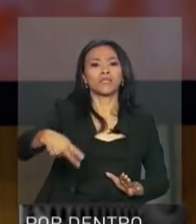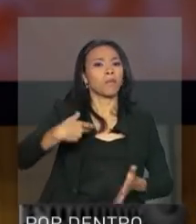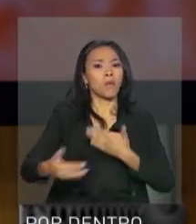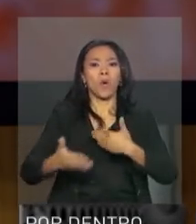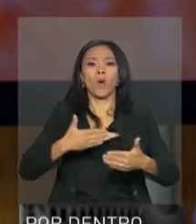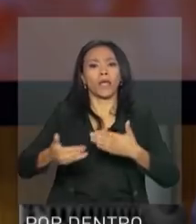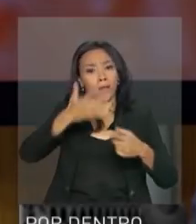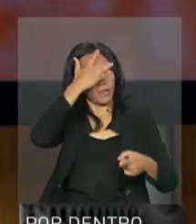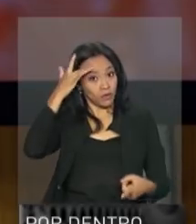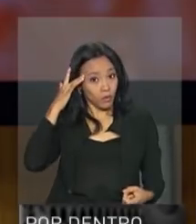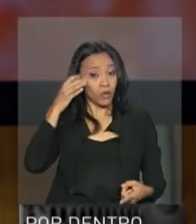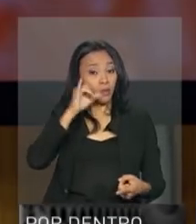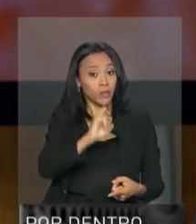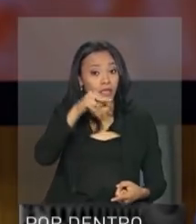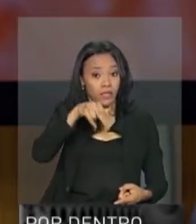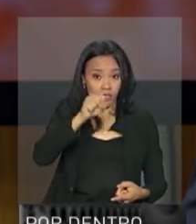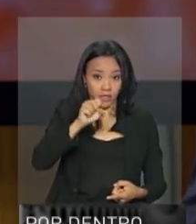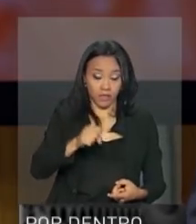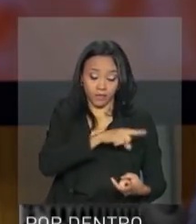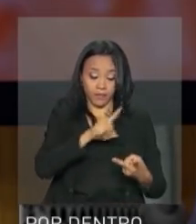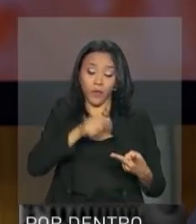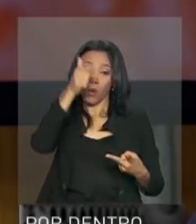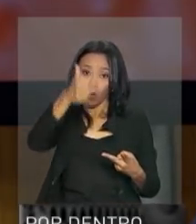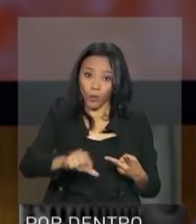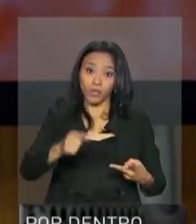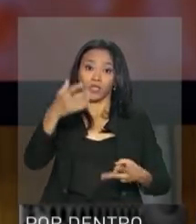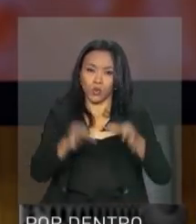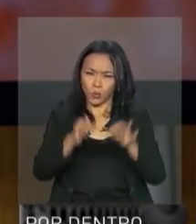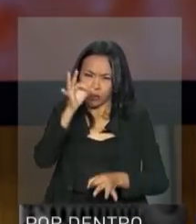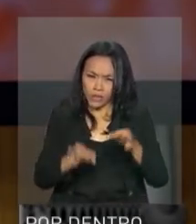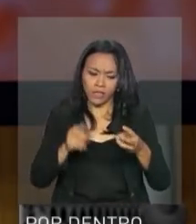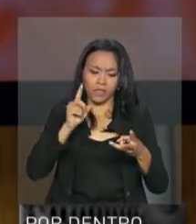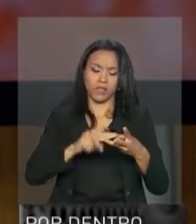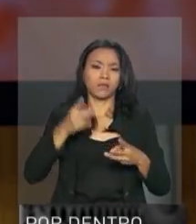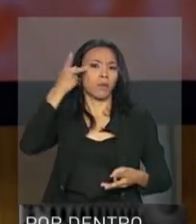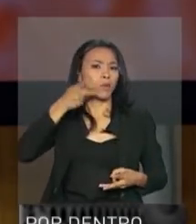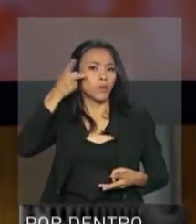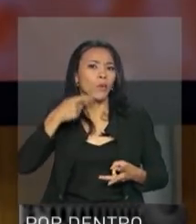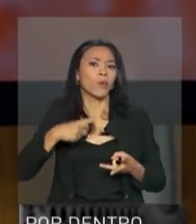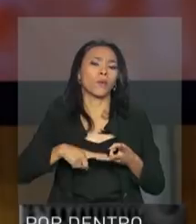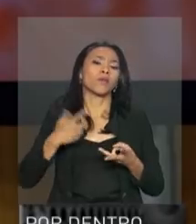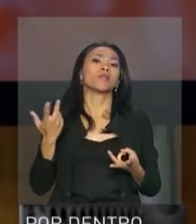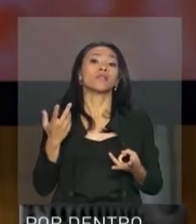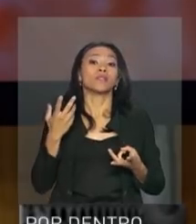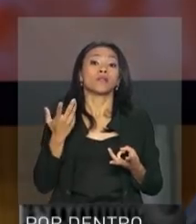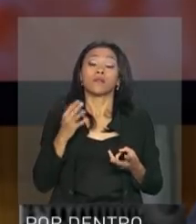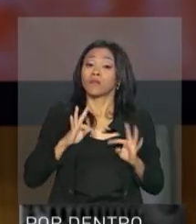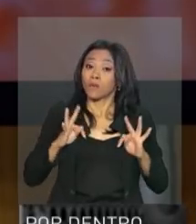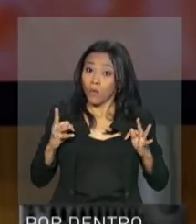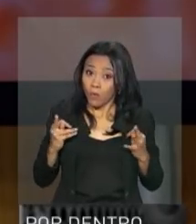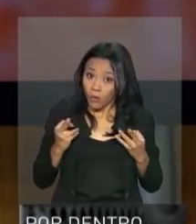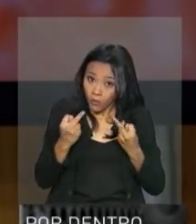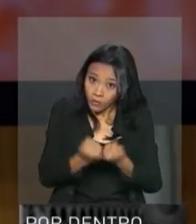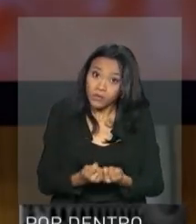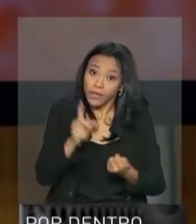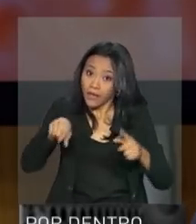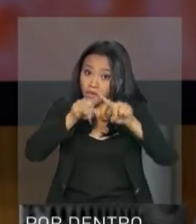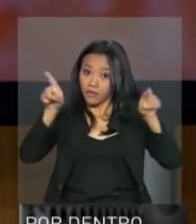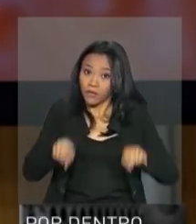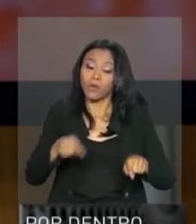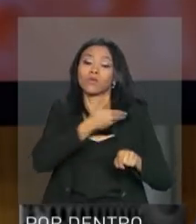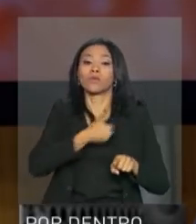no INSS. Outro ponto interessante, juízes, promotores e procuradores, todos esses, enquanto servidores públicos, estarão